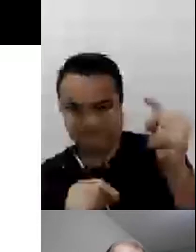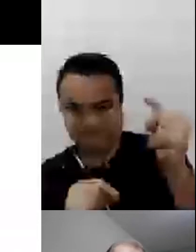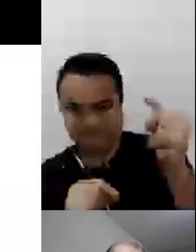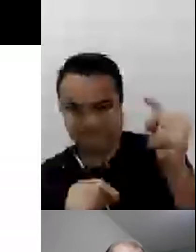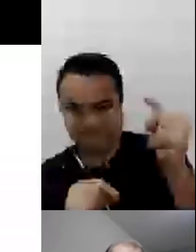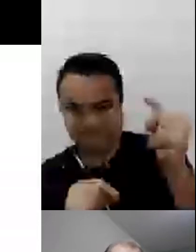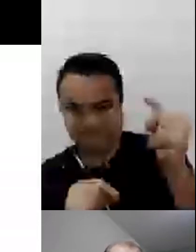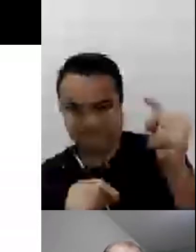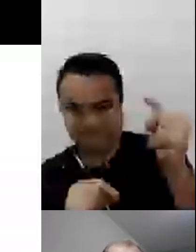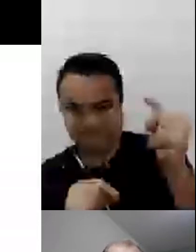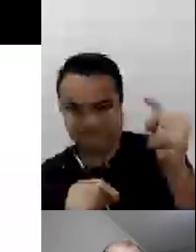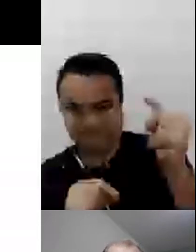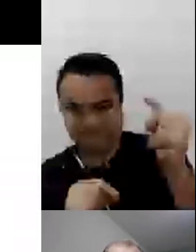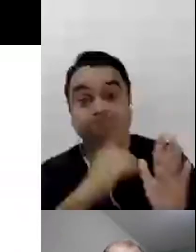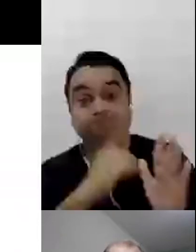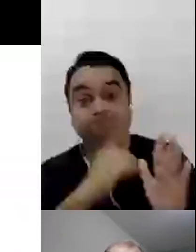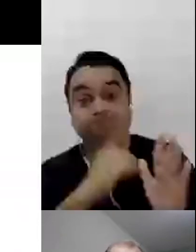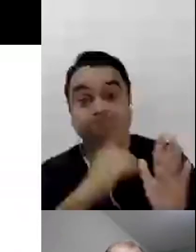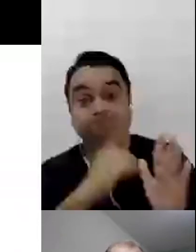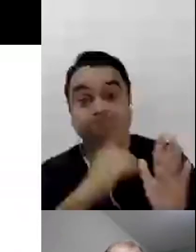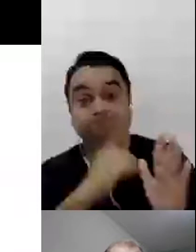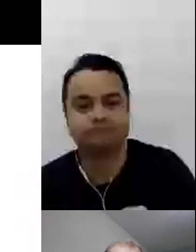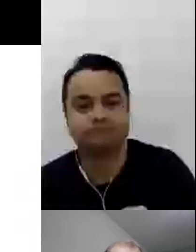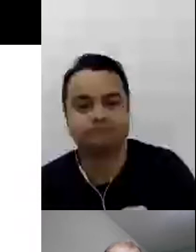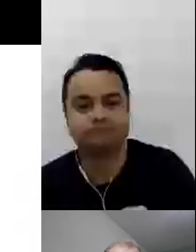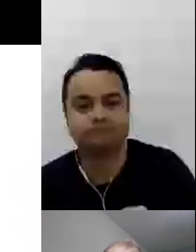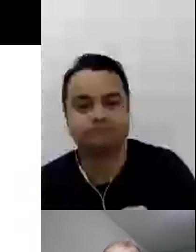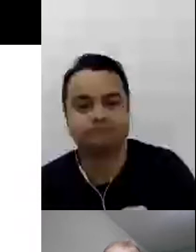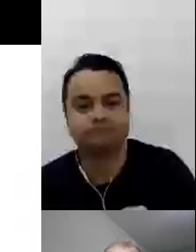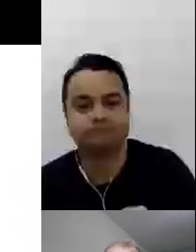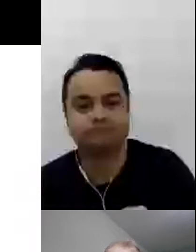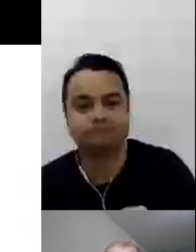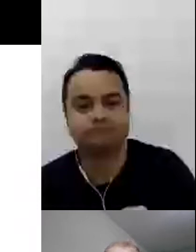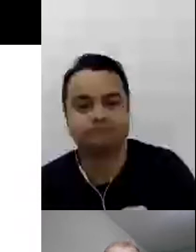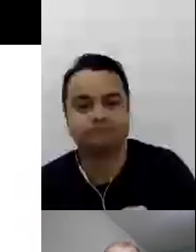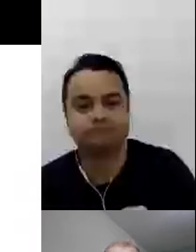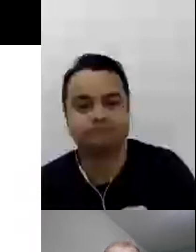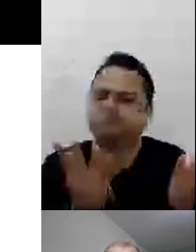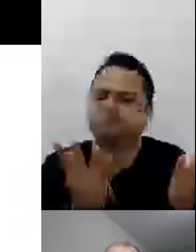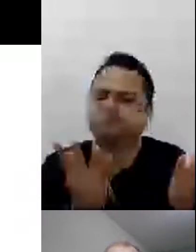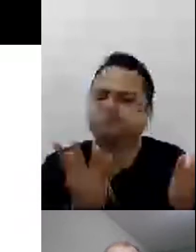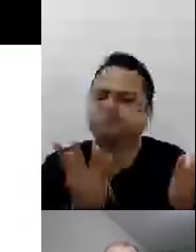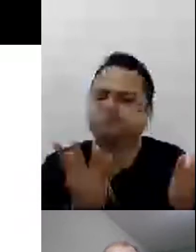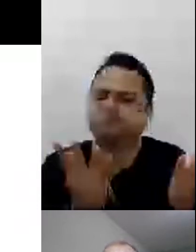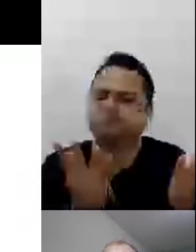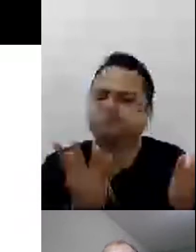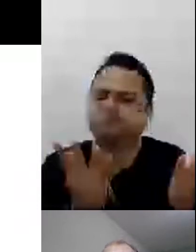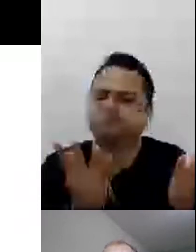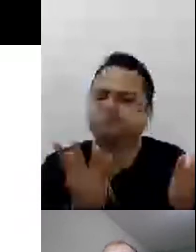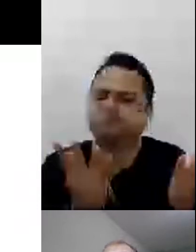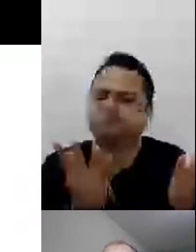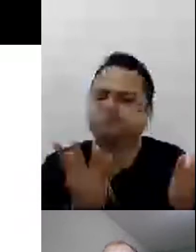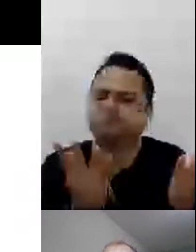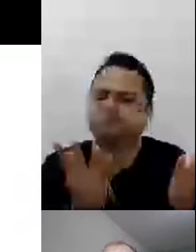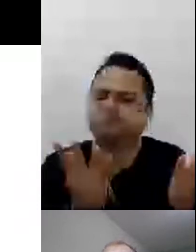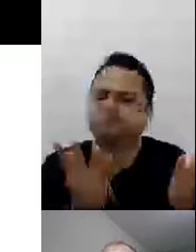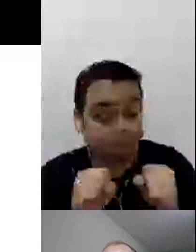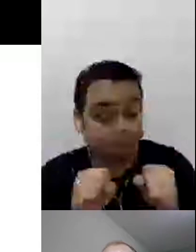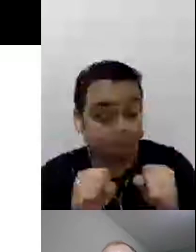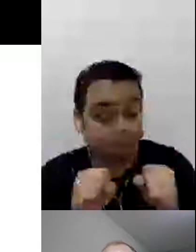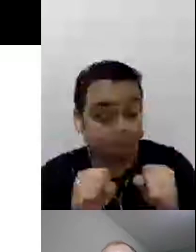um modelo digital que a gente tem. Qual é a função disso? A gente pode, nesse modelo digital, trabalhar